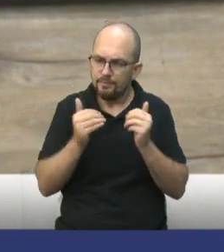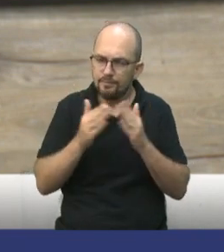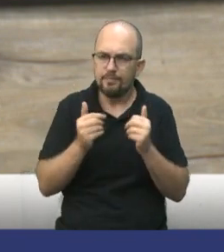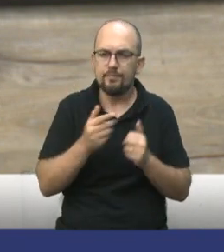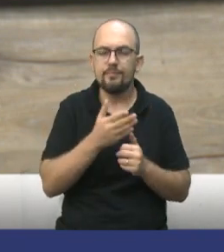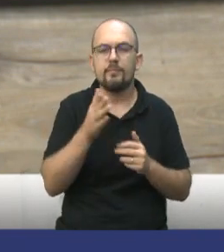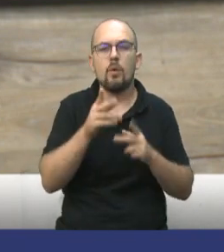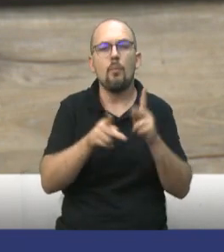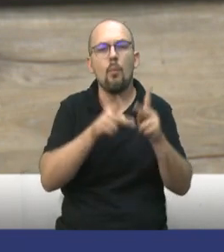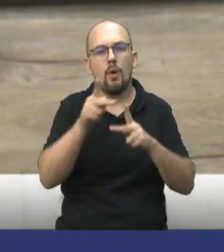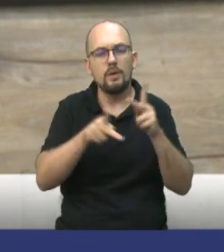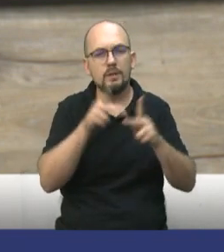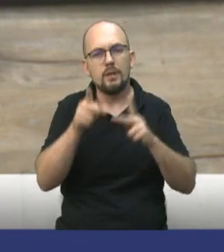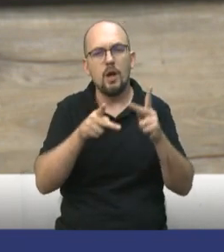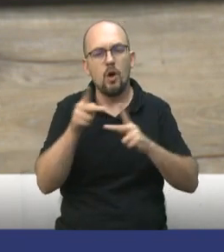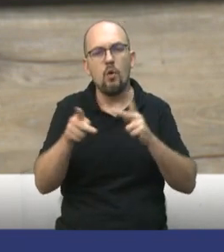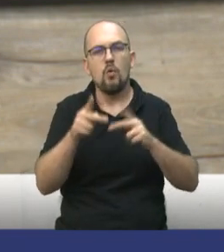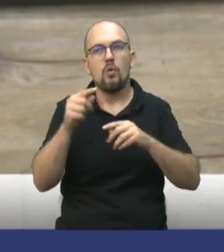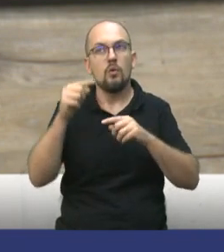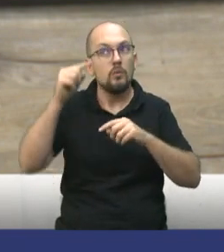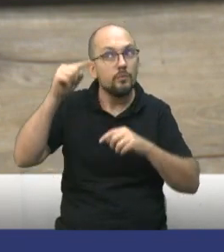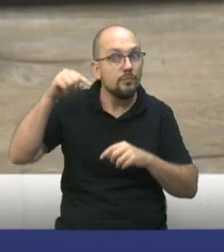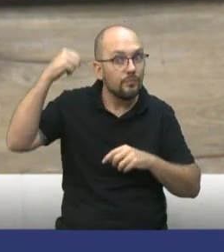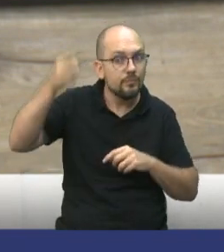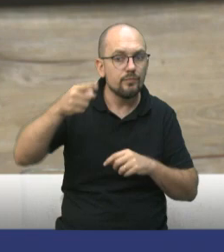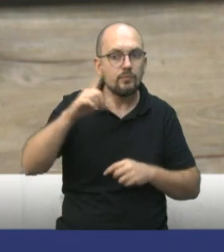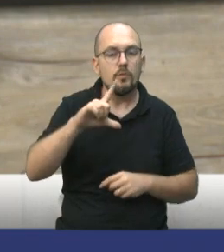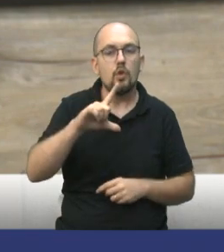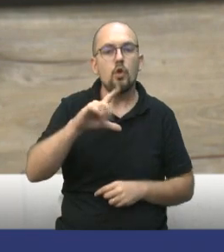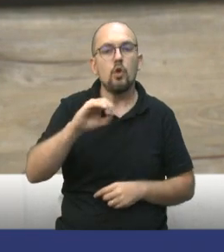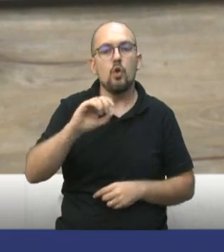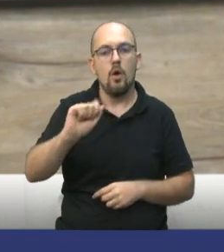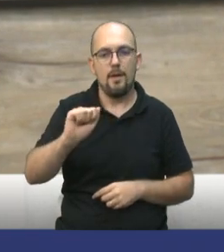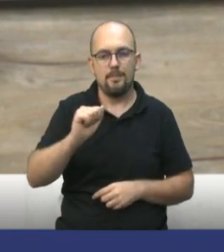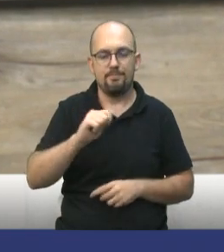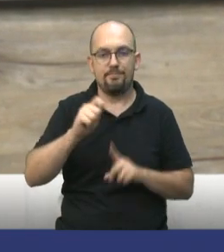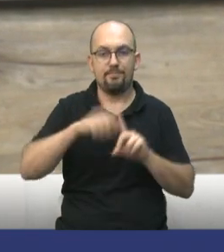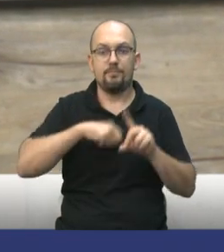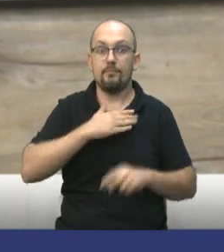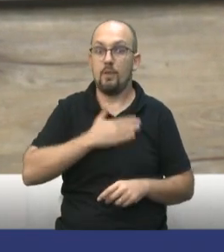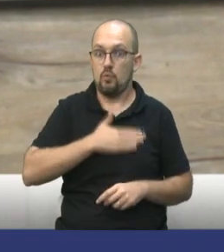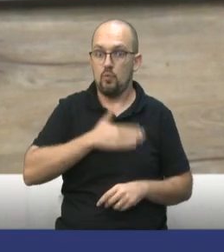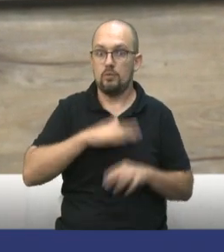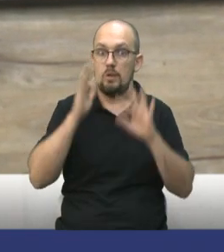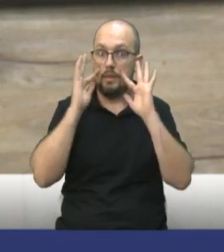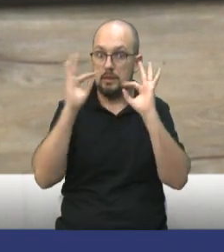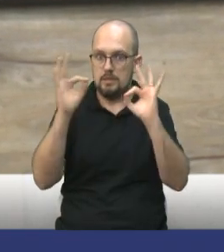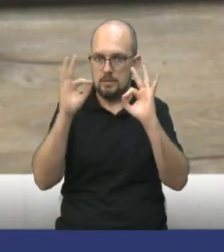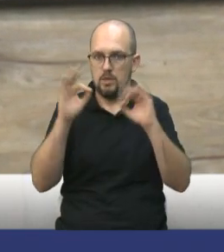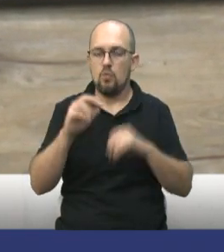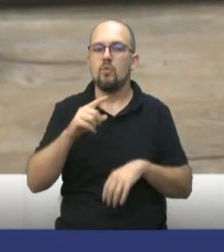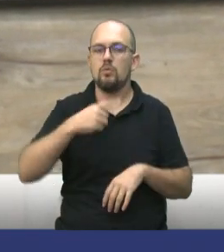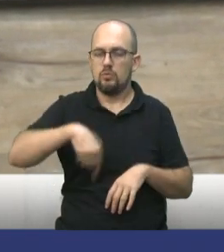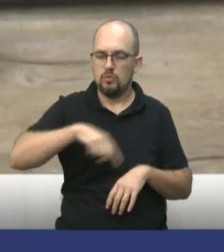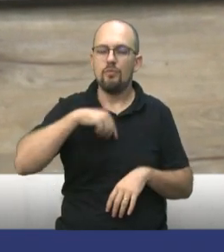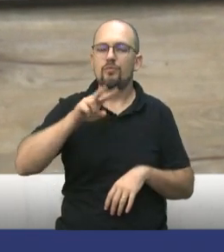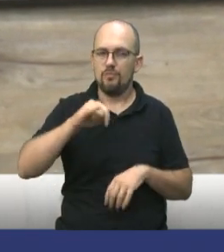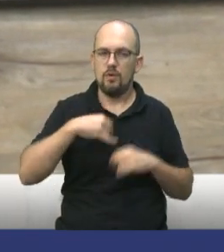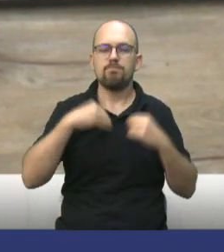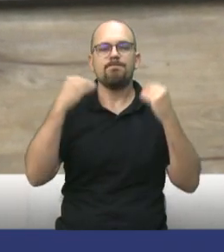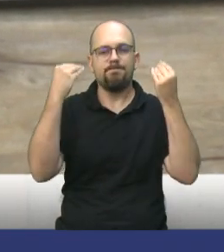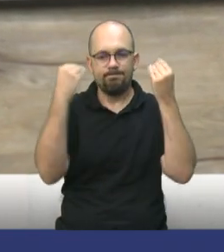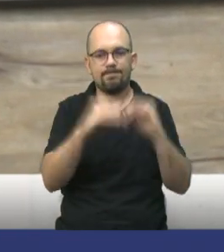população possa, na próxima LOA, lá em agosto, já fique atento, porque nós vamos disponibilizar novamente